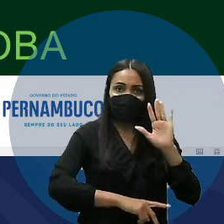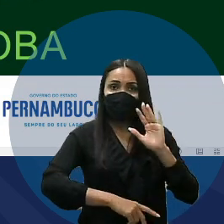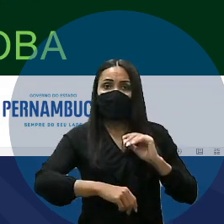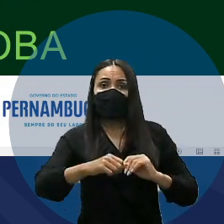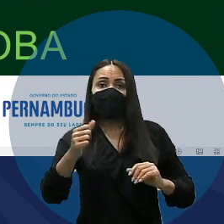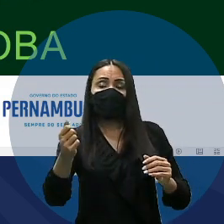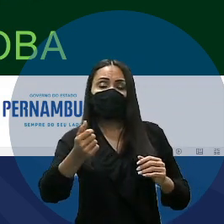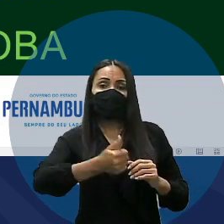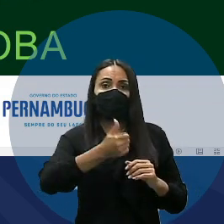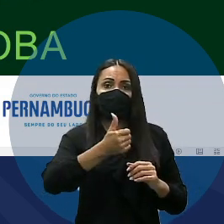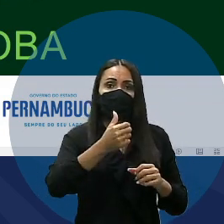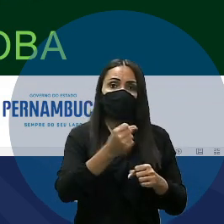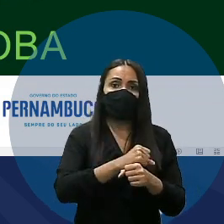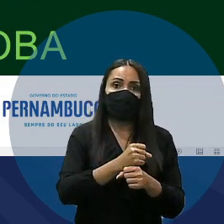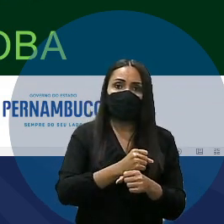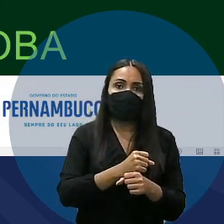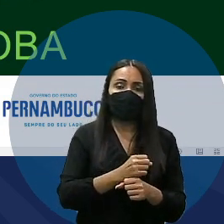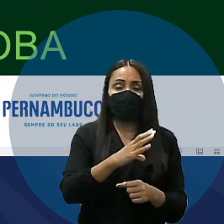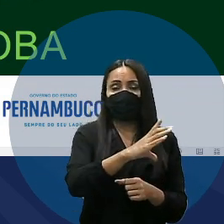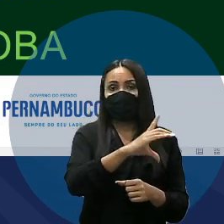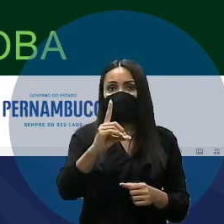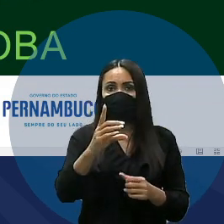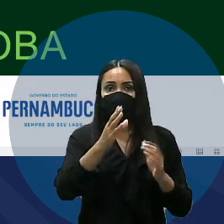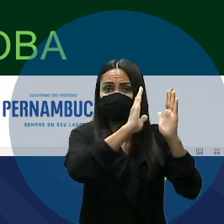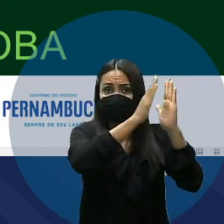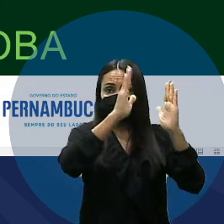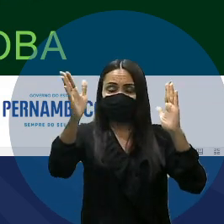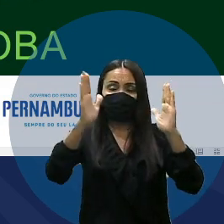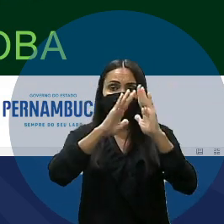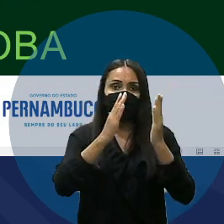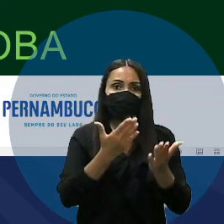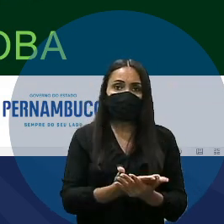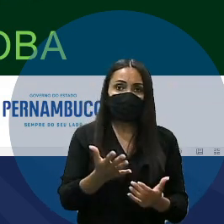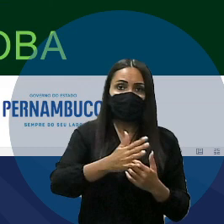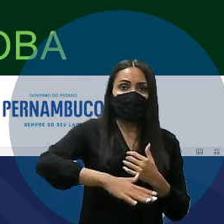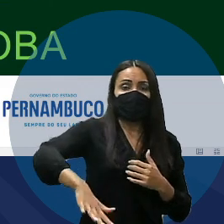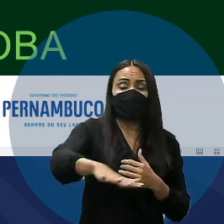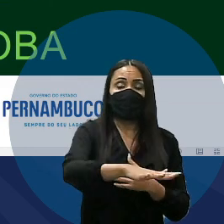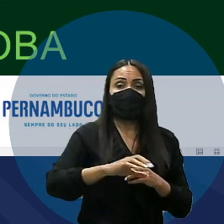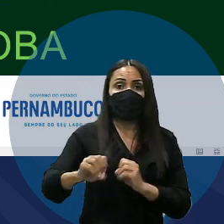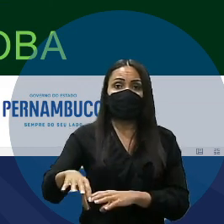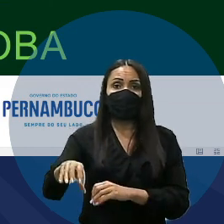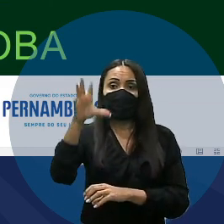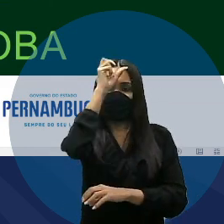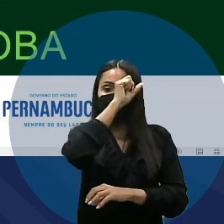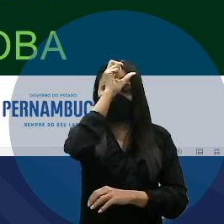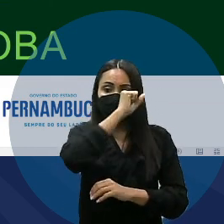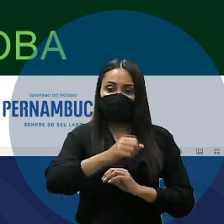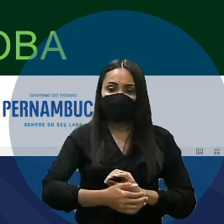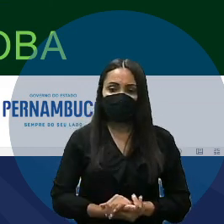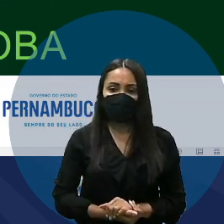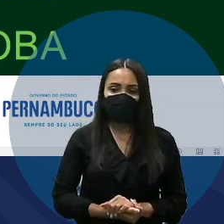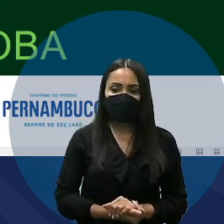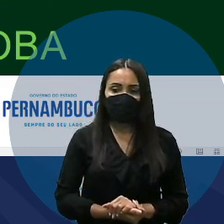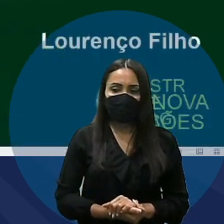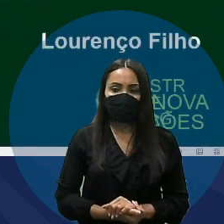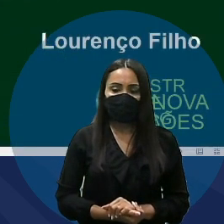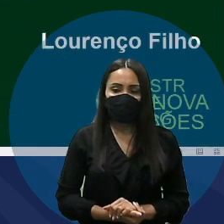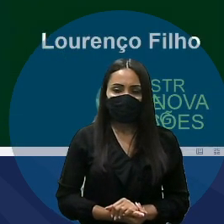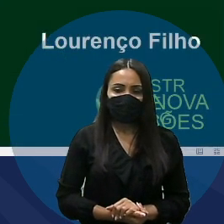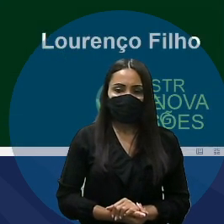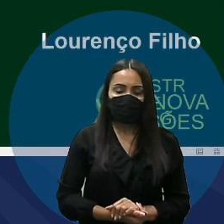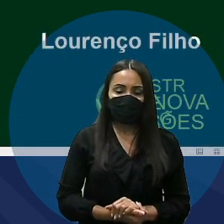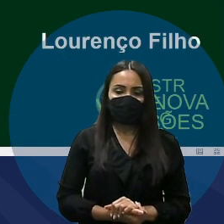sob nossa coordenação. Biblioteca Escolar, Espaço de Ensino e Aprendizagem. Pedi a Ricardo para avançar.